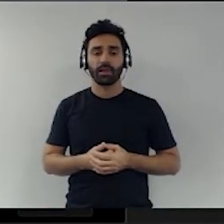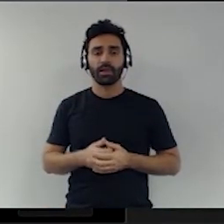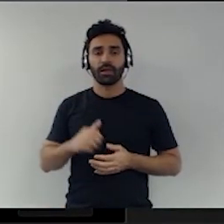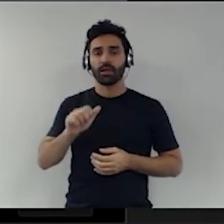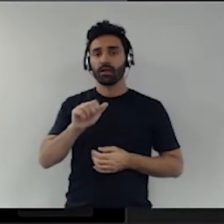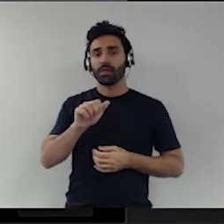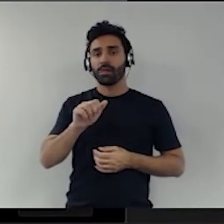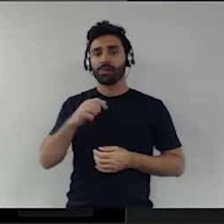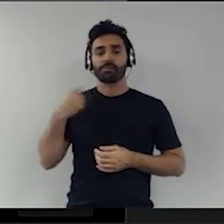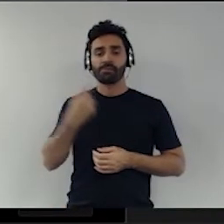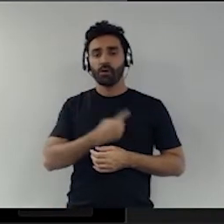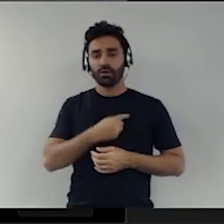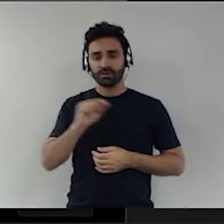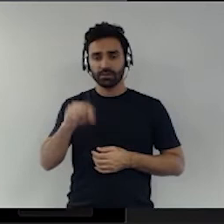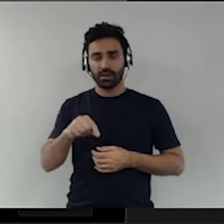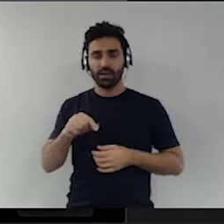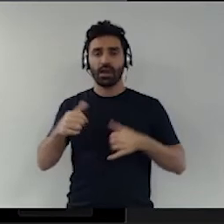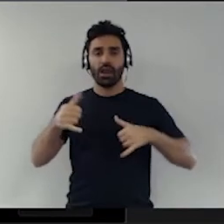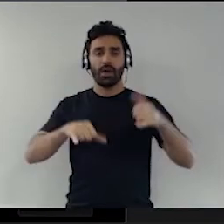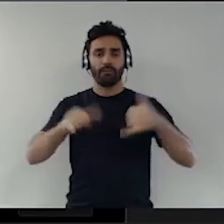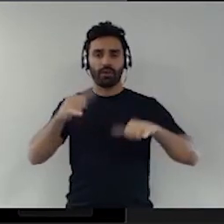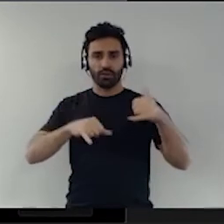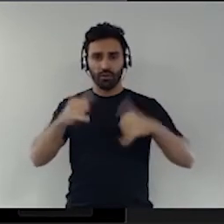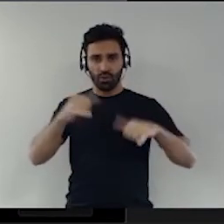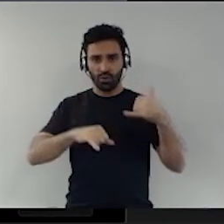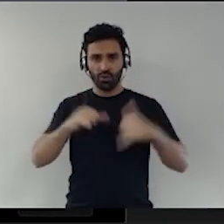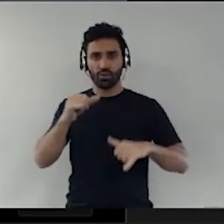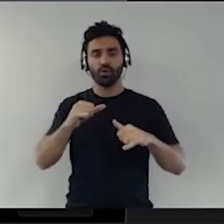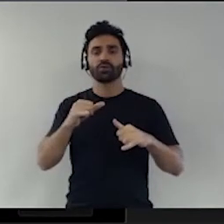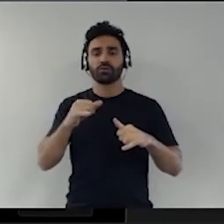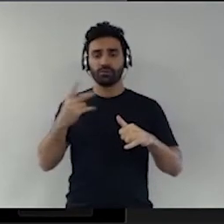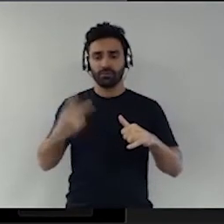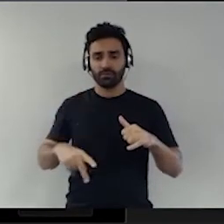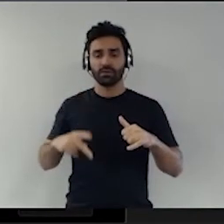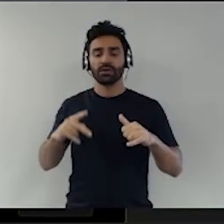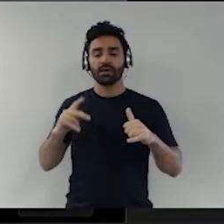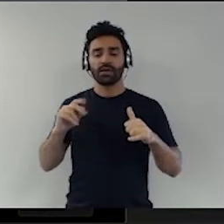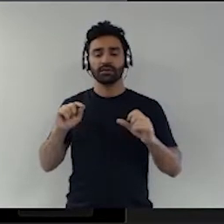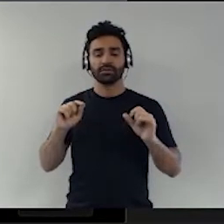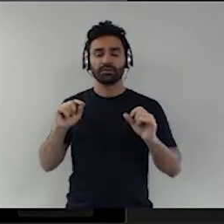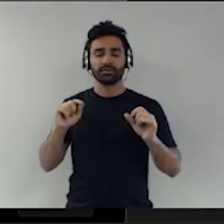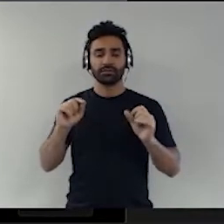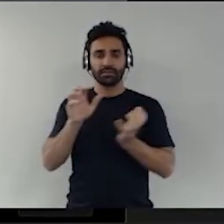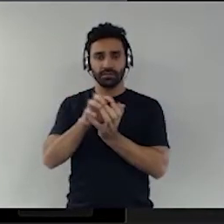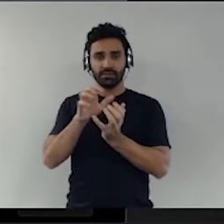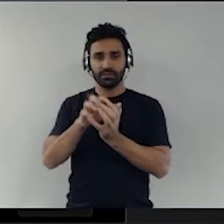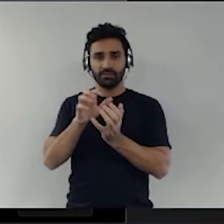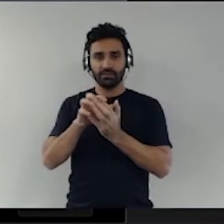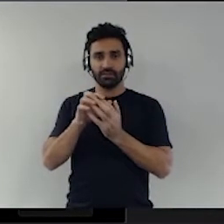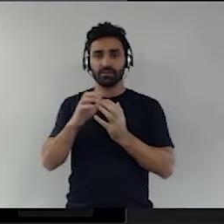um laboratório de imunopatologia que fica aqui no Recife, essas casinhas bonitinhas, é um rio aqui na entrada